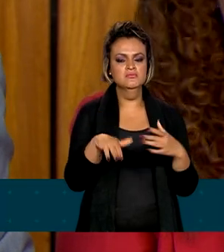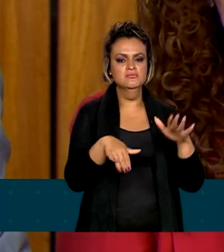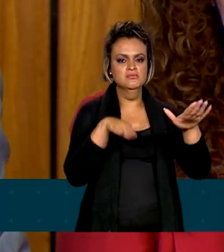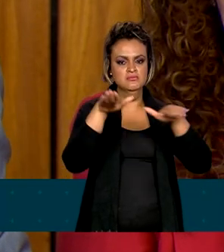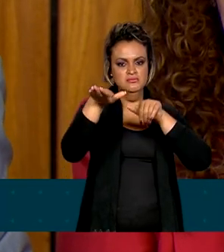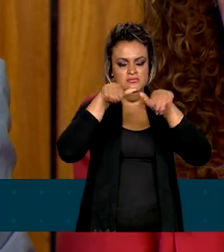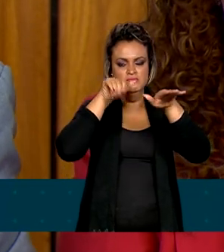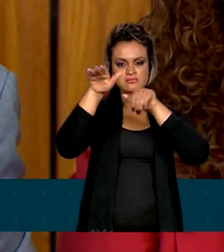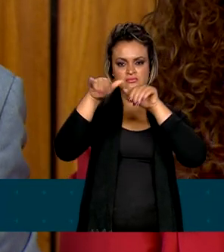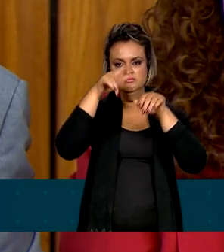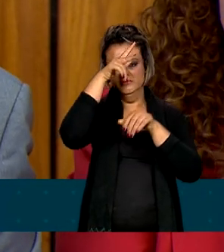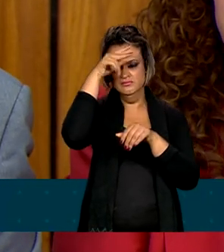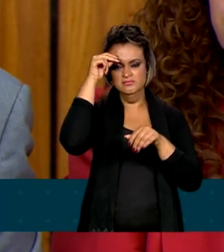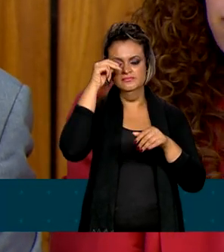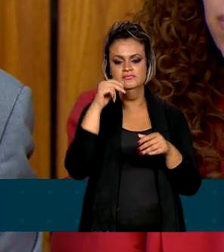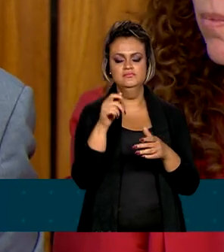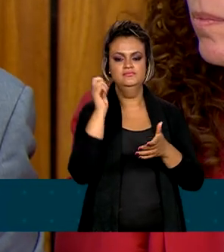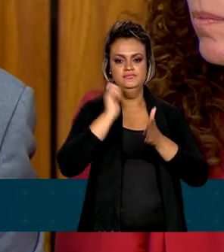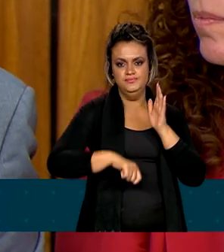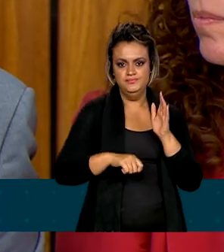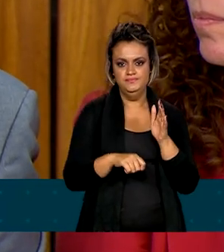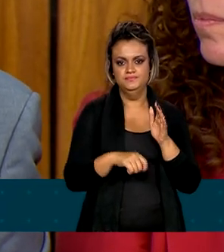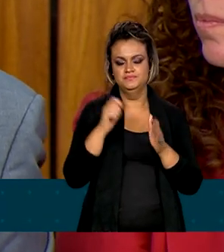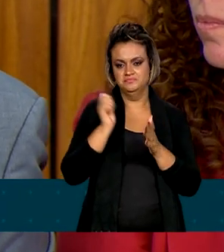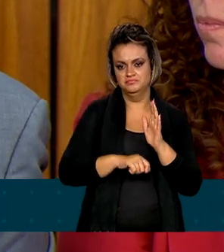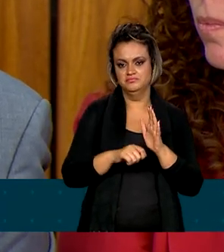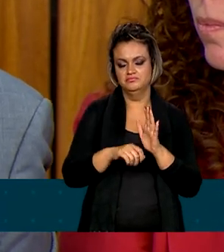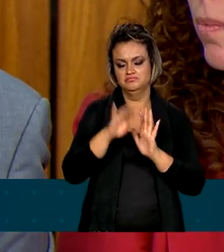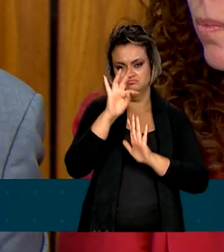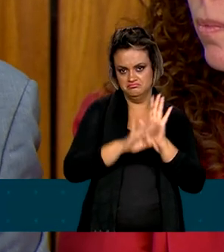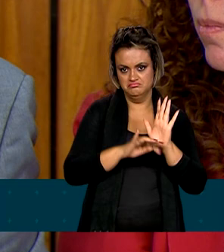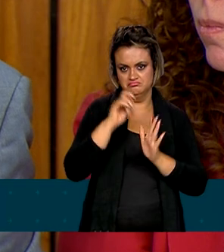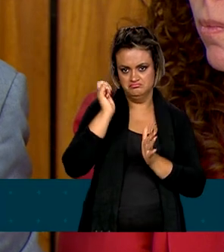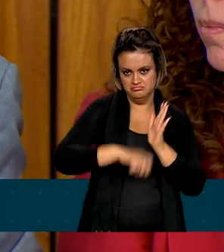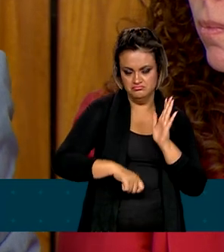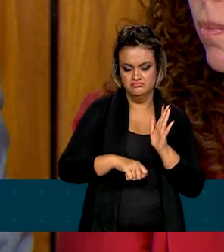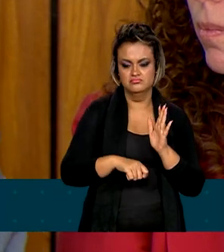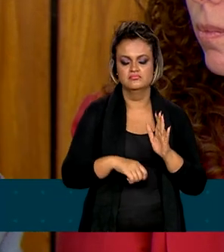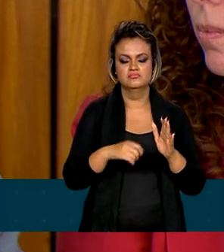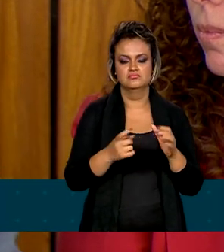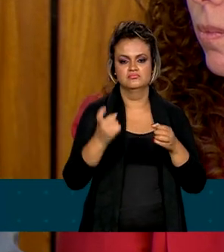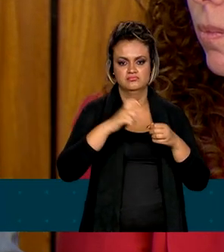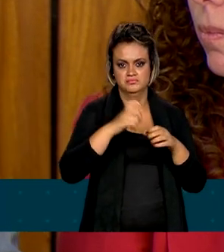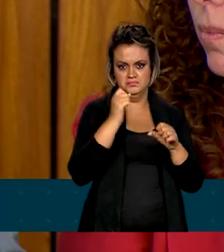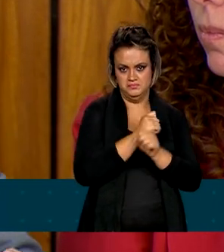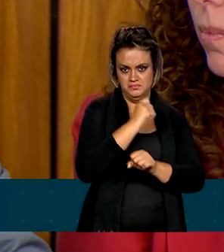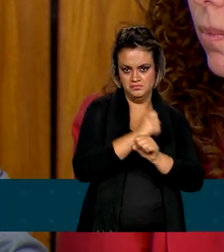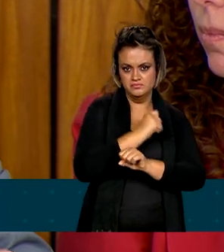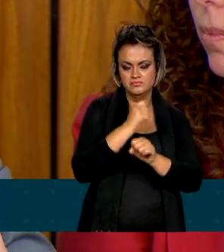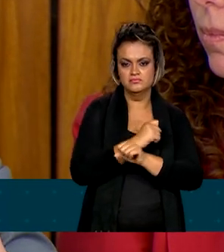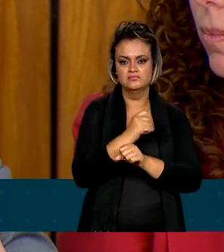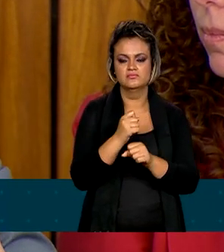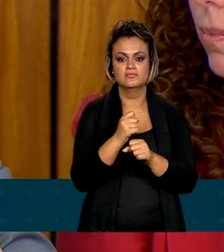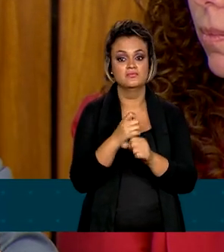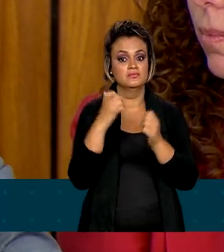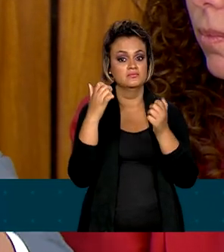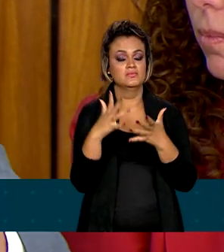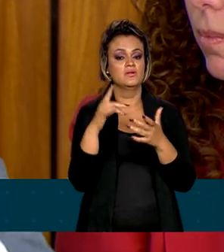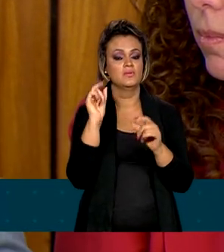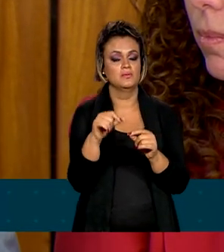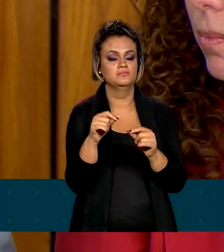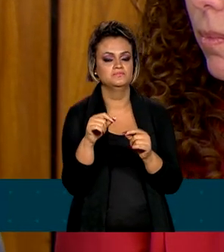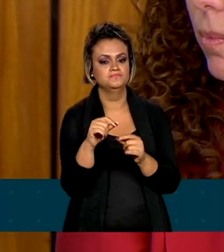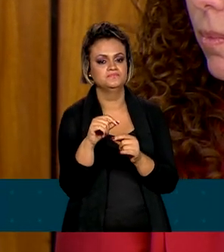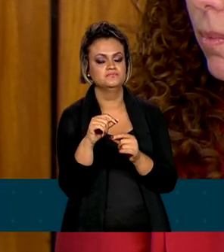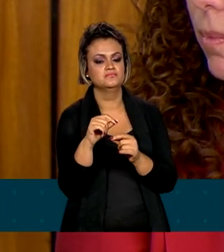todos os prefeitos para assinar um termo para a gente retomar todas essas obras, dizendo que